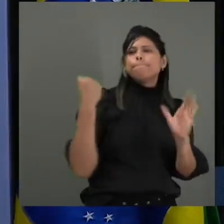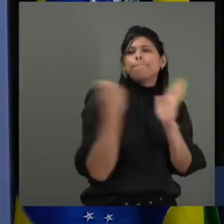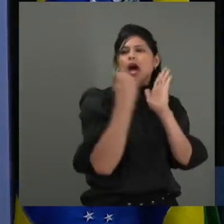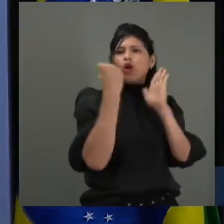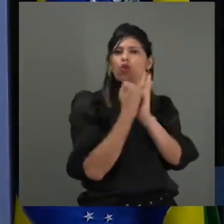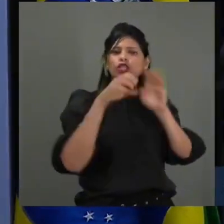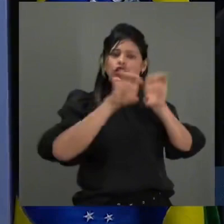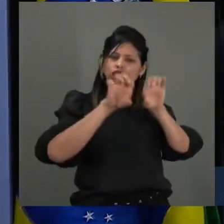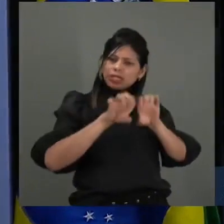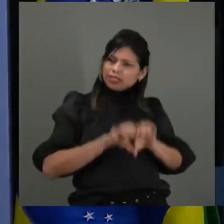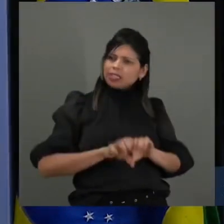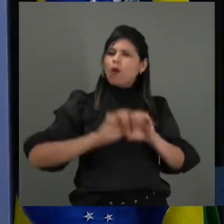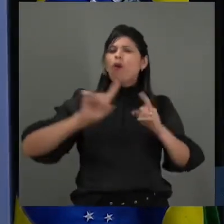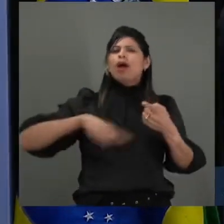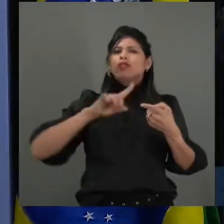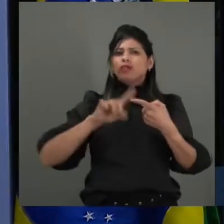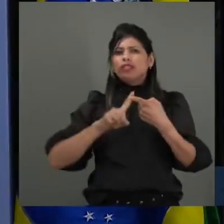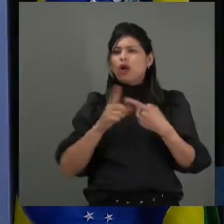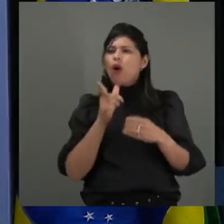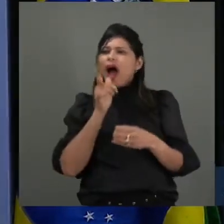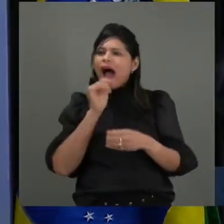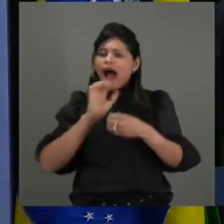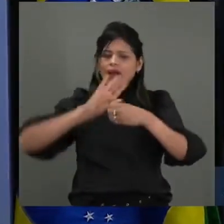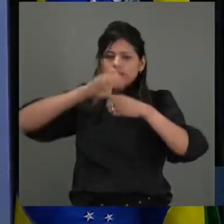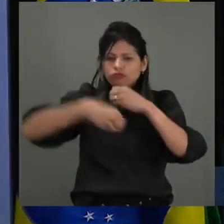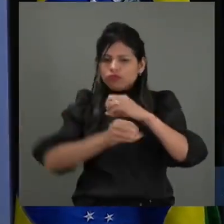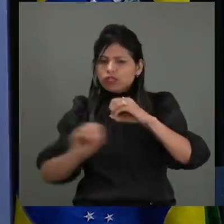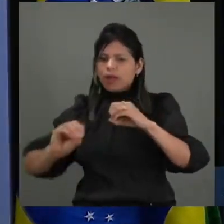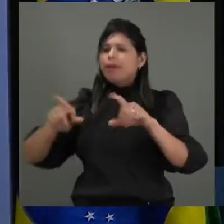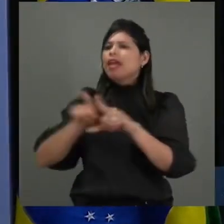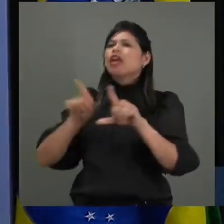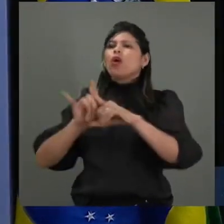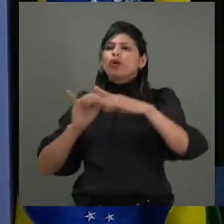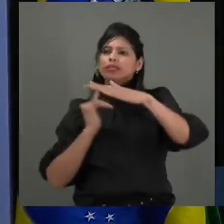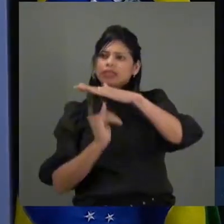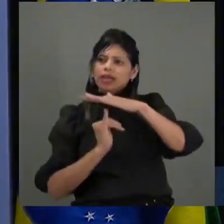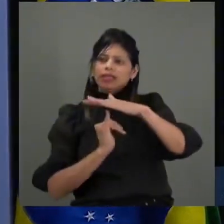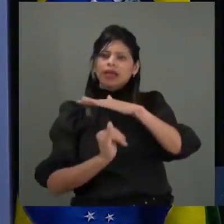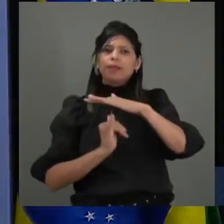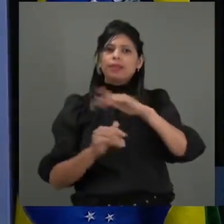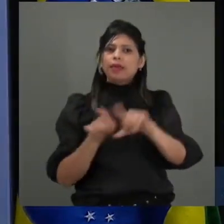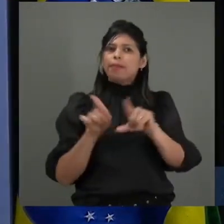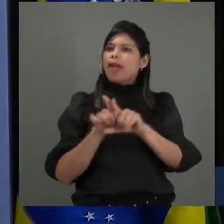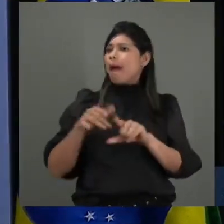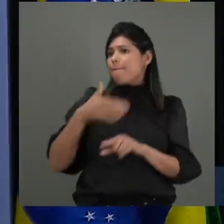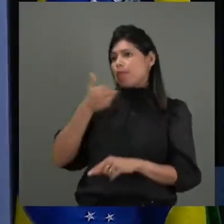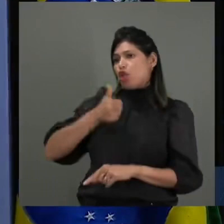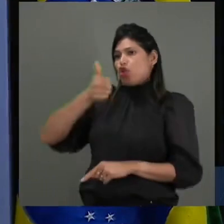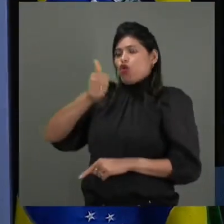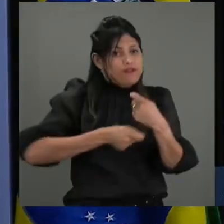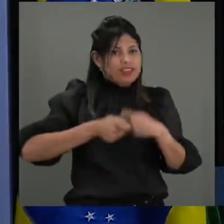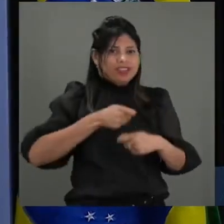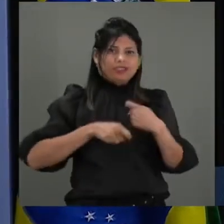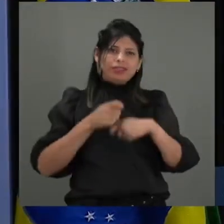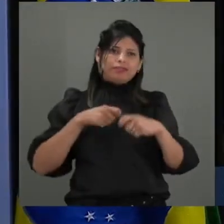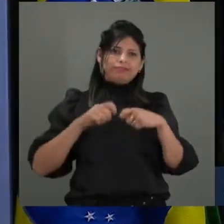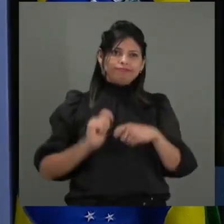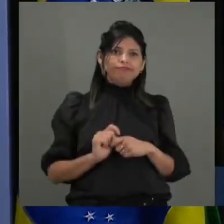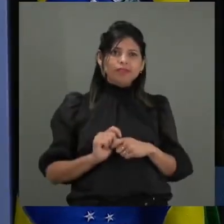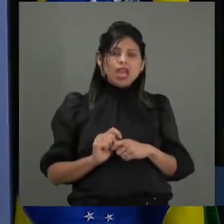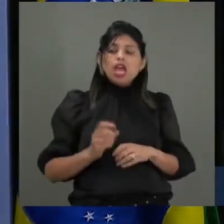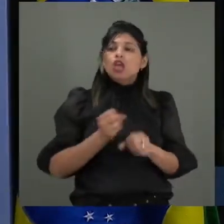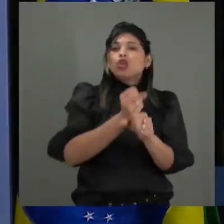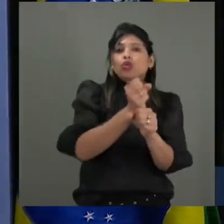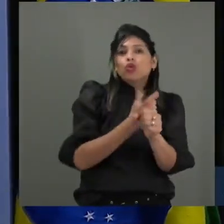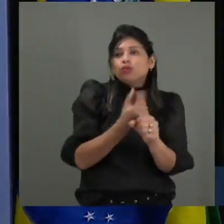como saneamento básico, ferrovias, startups, lei da liberdade econômica, melhora nos ambientes de negócio. Em